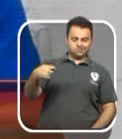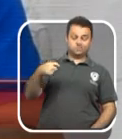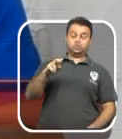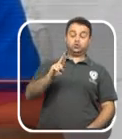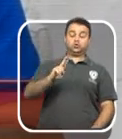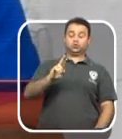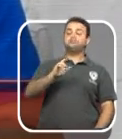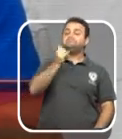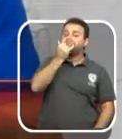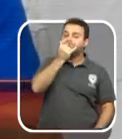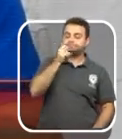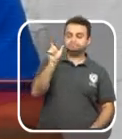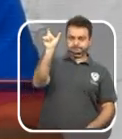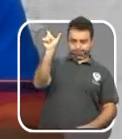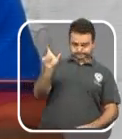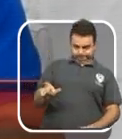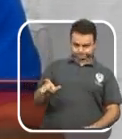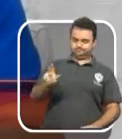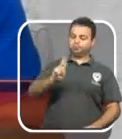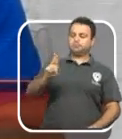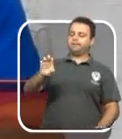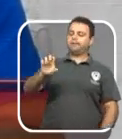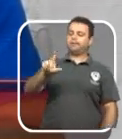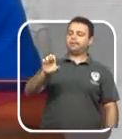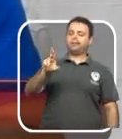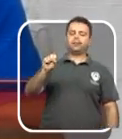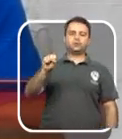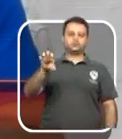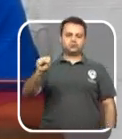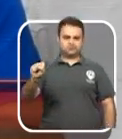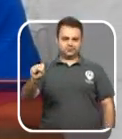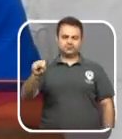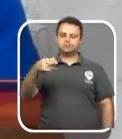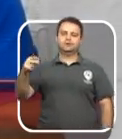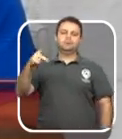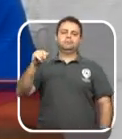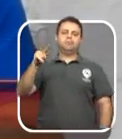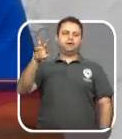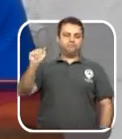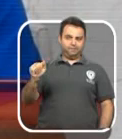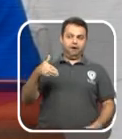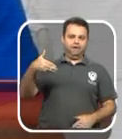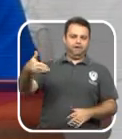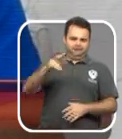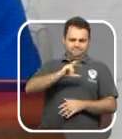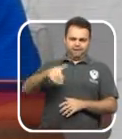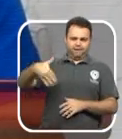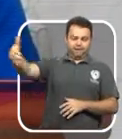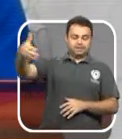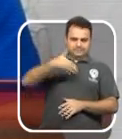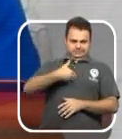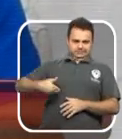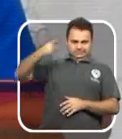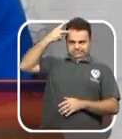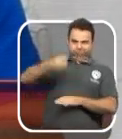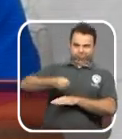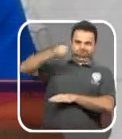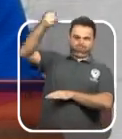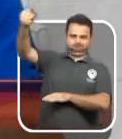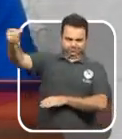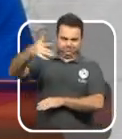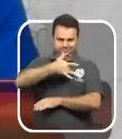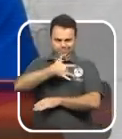de, agora, foi chamado aí para ser secretário do Estado da Saúde, ele já veio aqui e participou de uma reunião